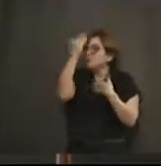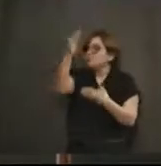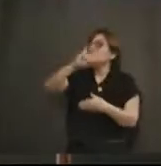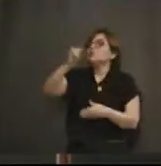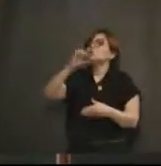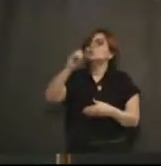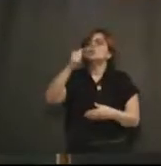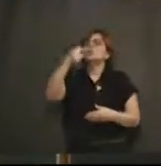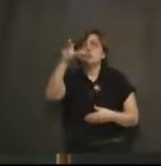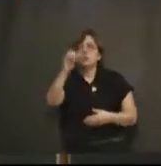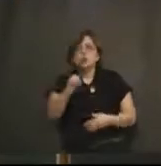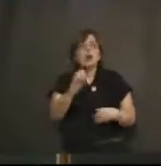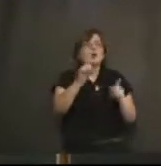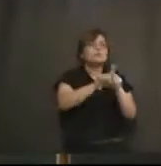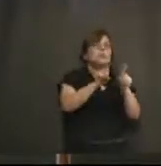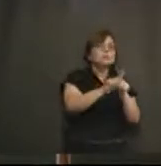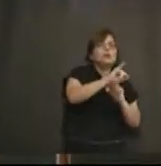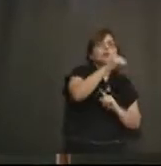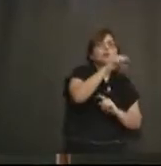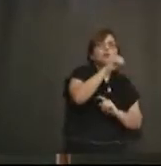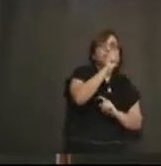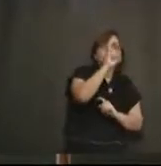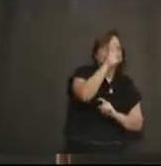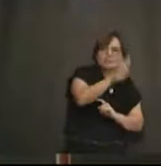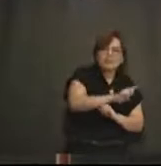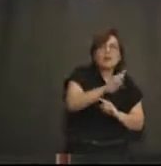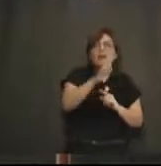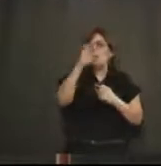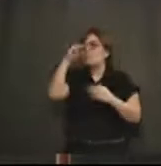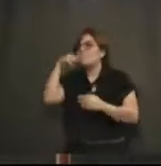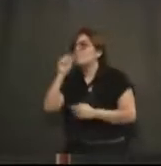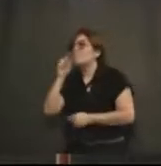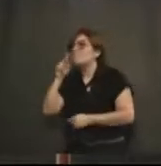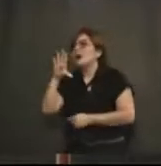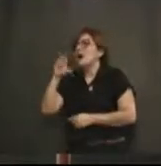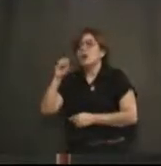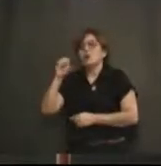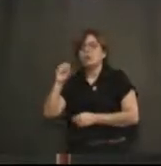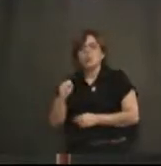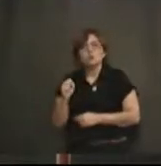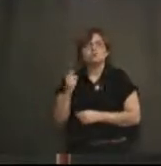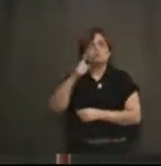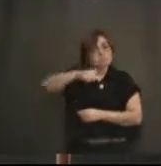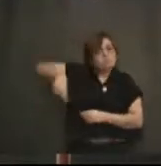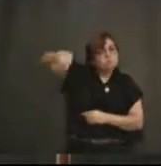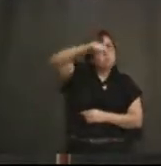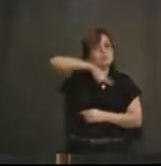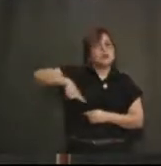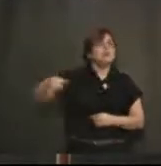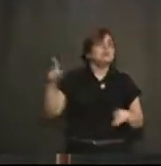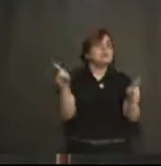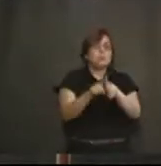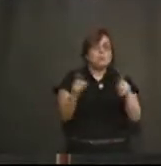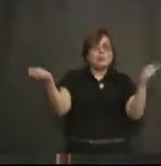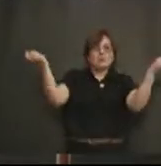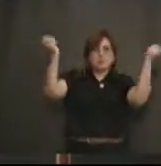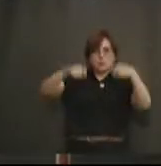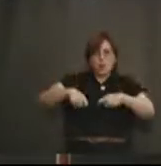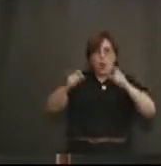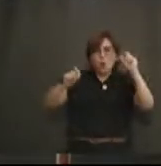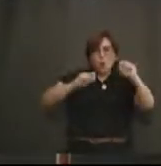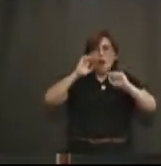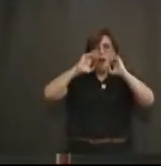José Antônio Vilhena, ao Marcos Diniz, e por ter eles mesmos tornado esse sonho